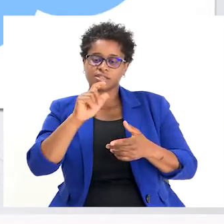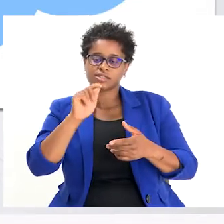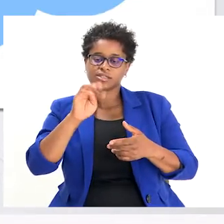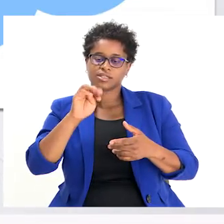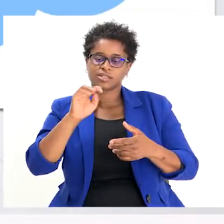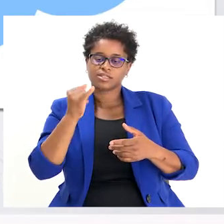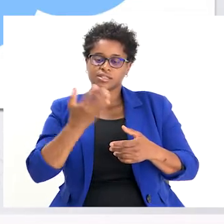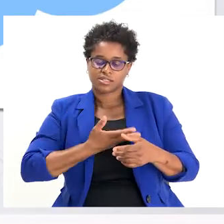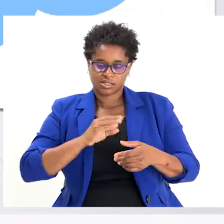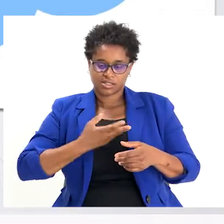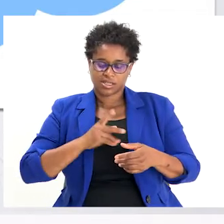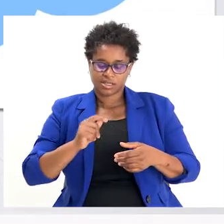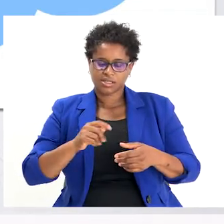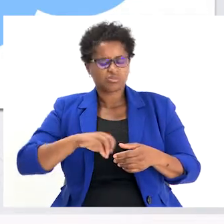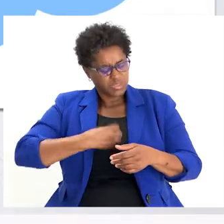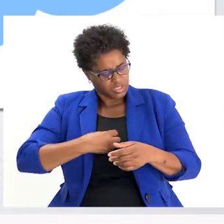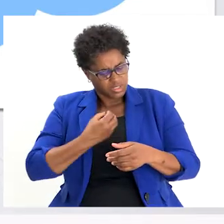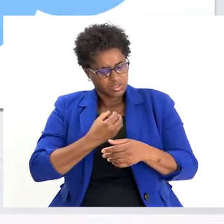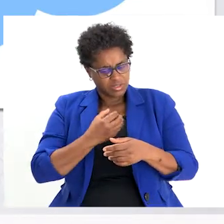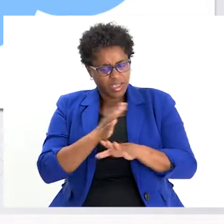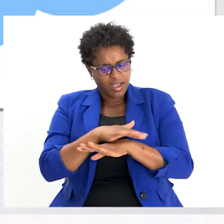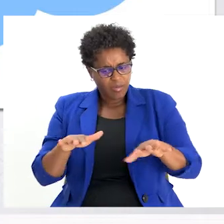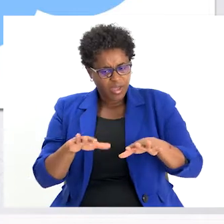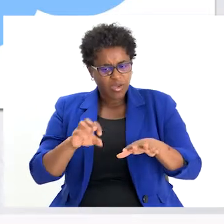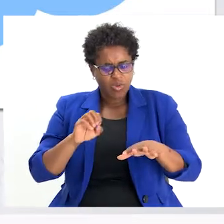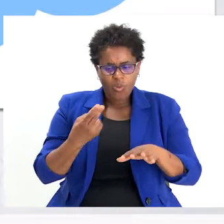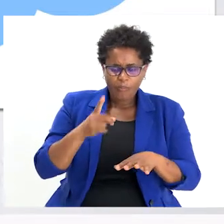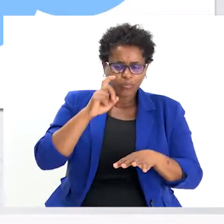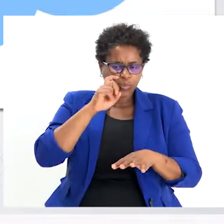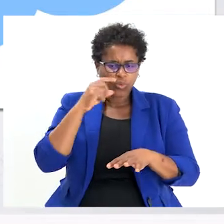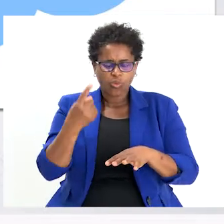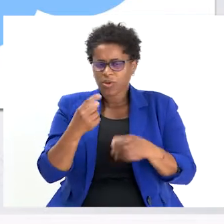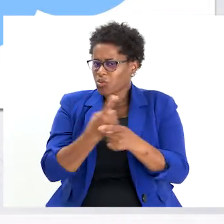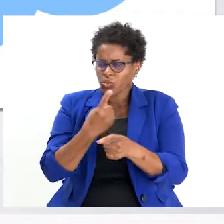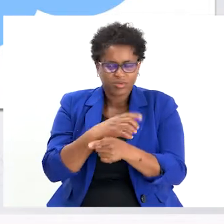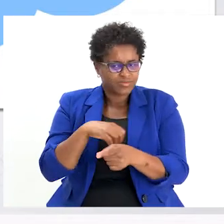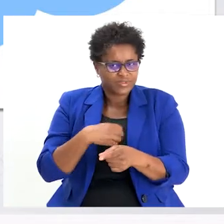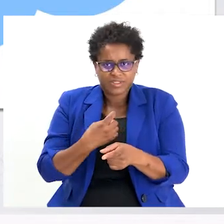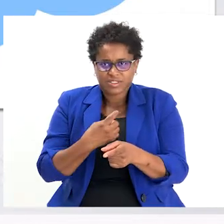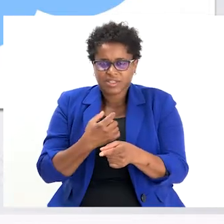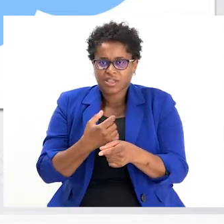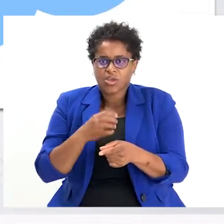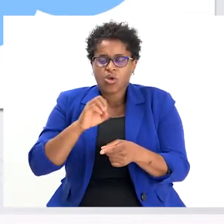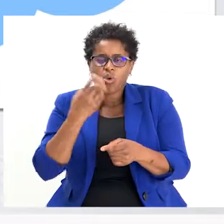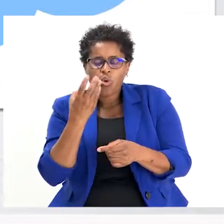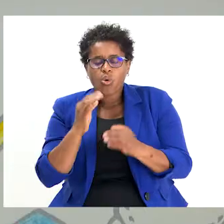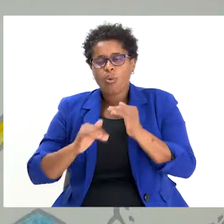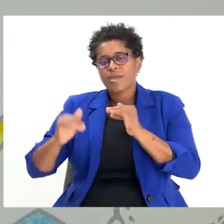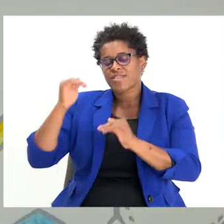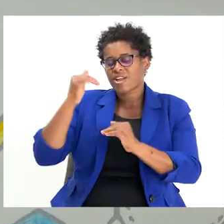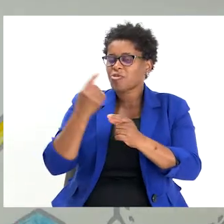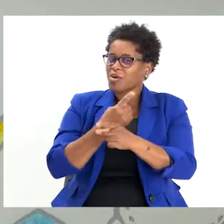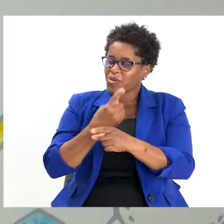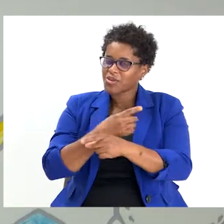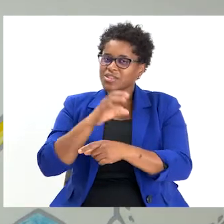de acabar ou prevenir uma insatisfação ou de aumentar uma satisfação.